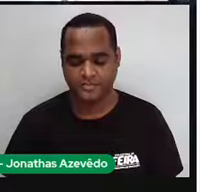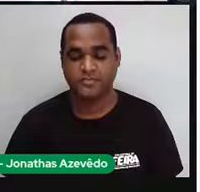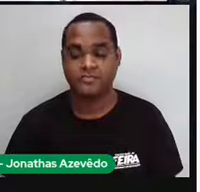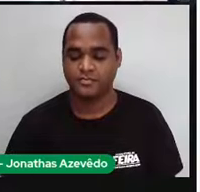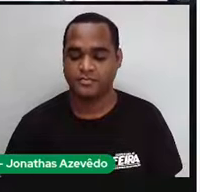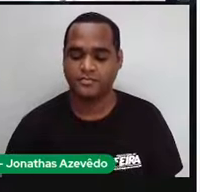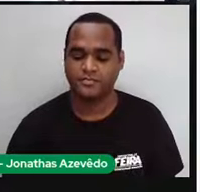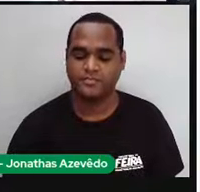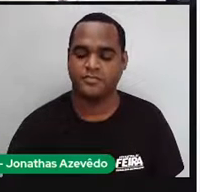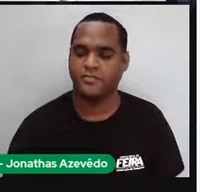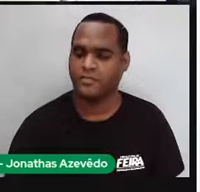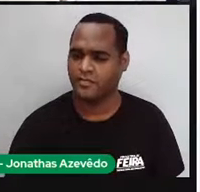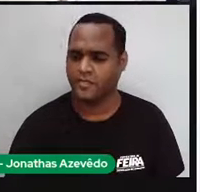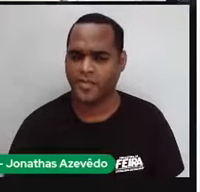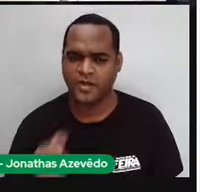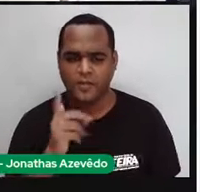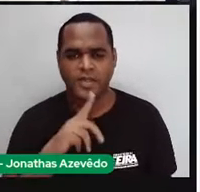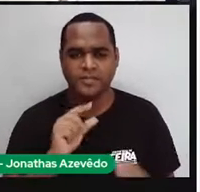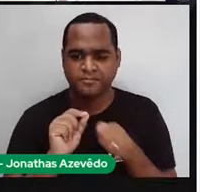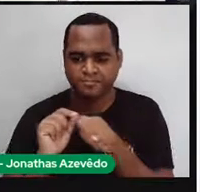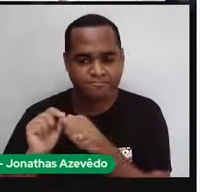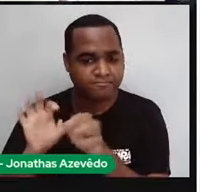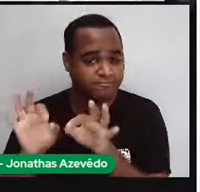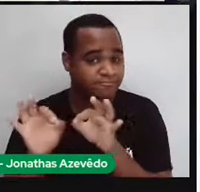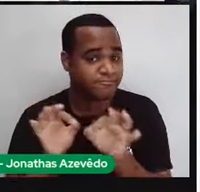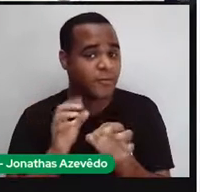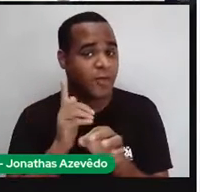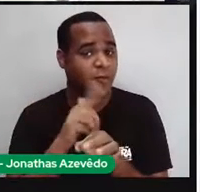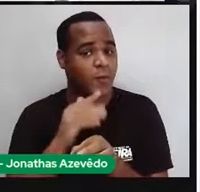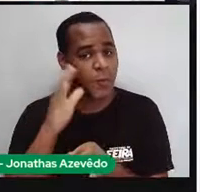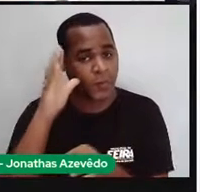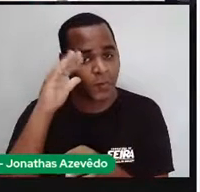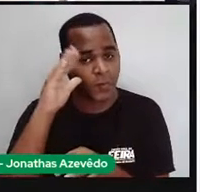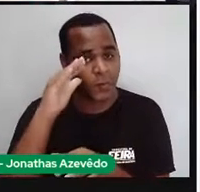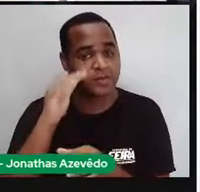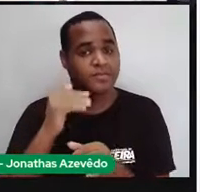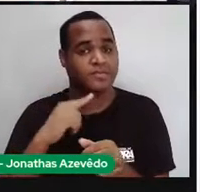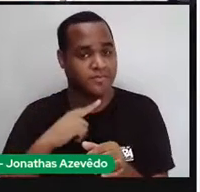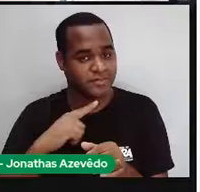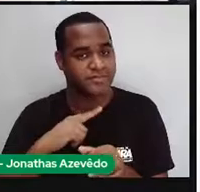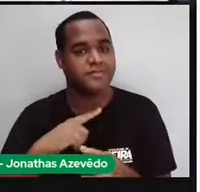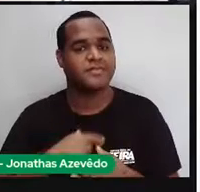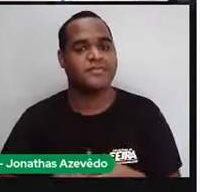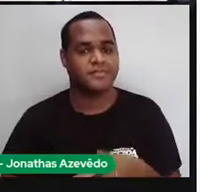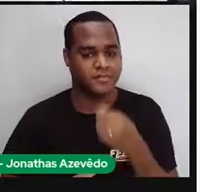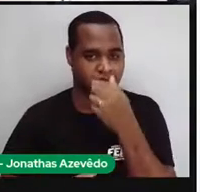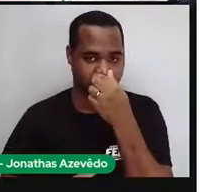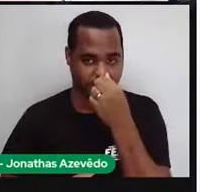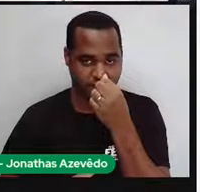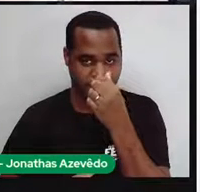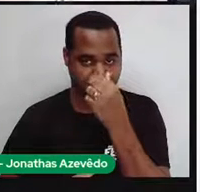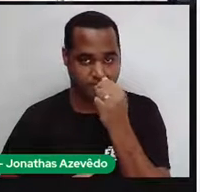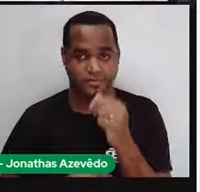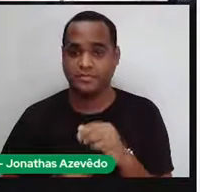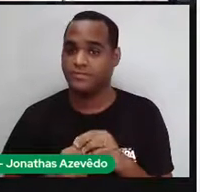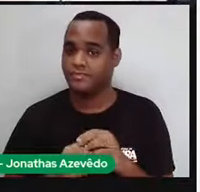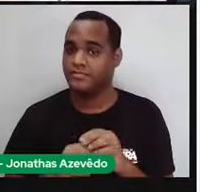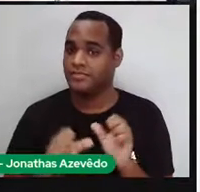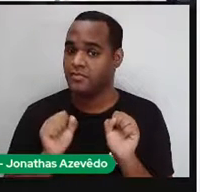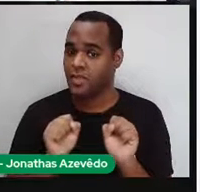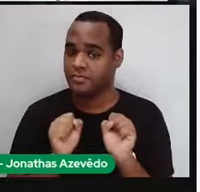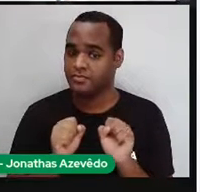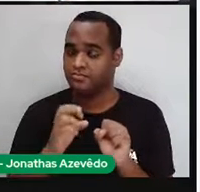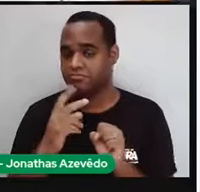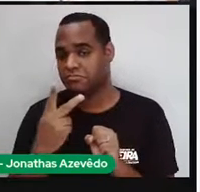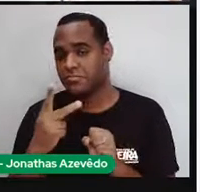Oi será que você já fez eu fico curioso para saber haha tá bom bem possível